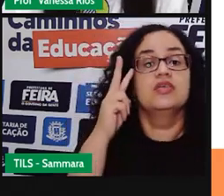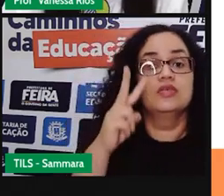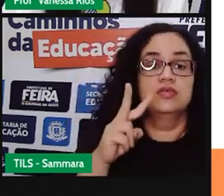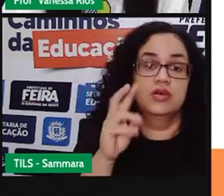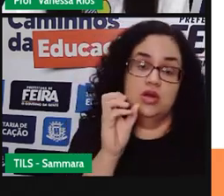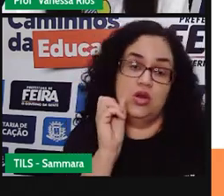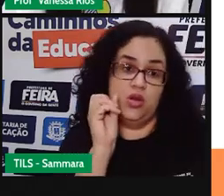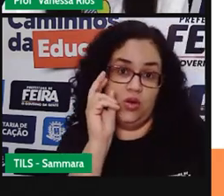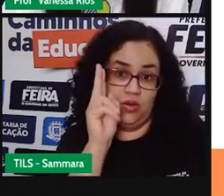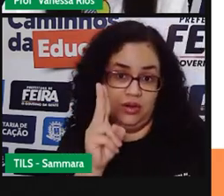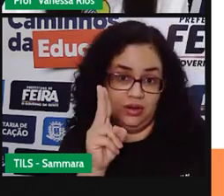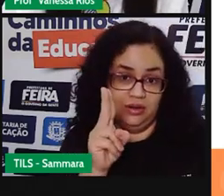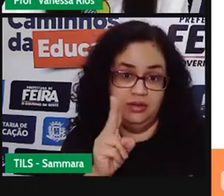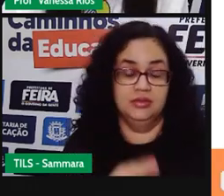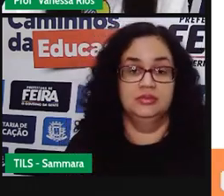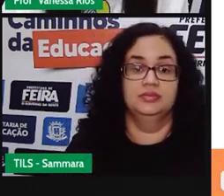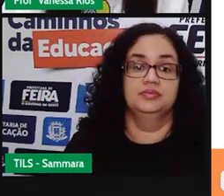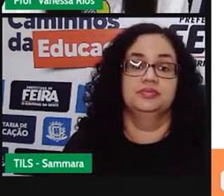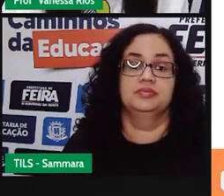tá bom? Vamos lá?